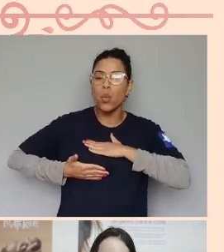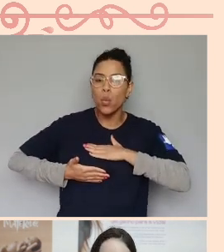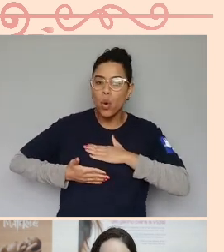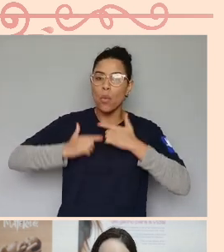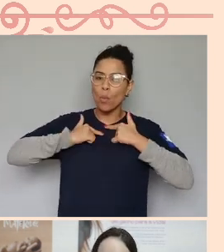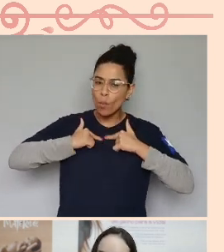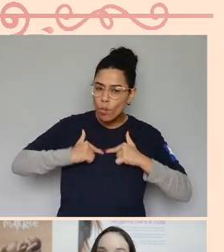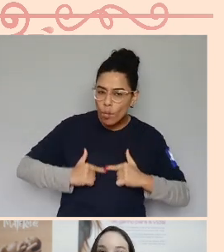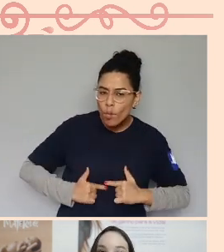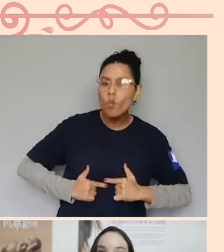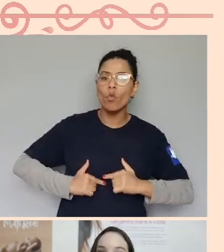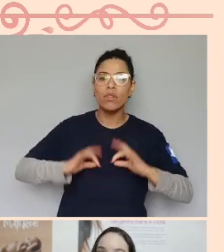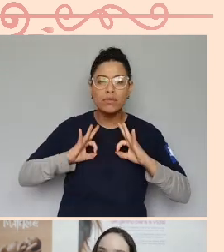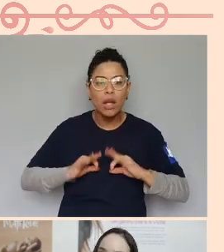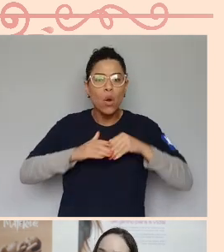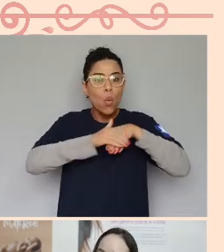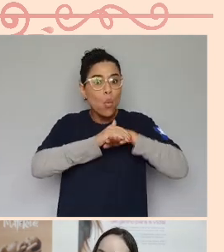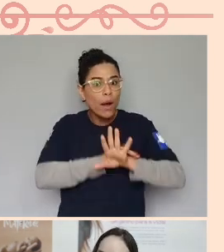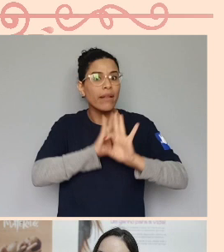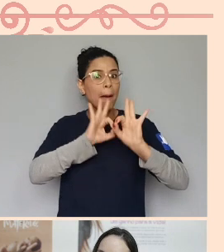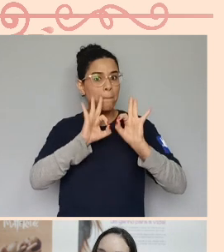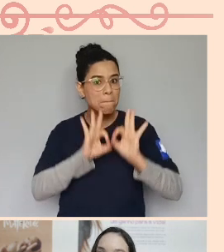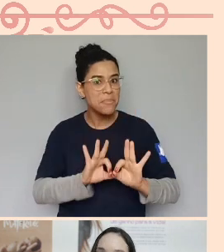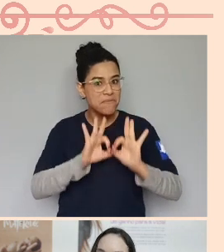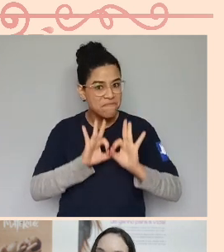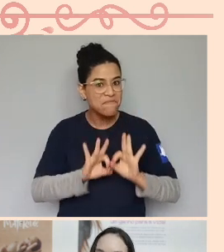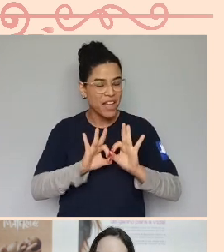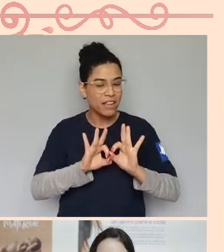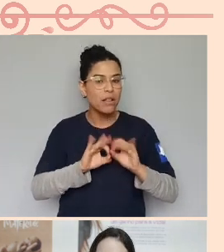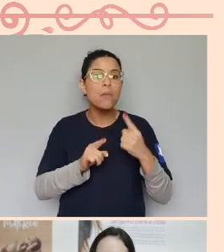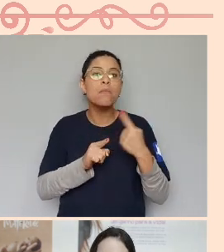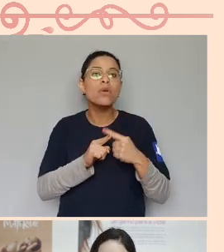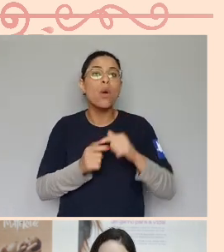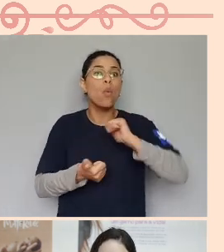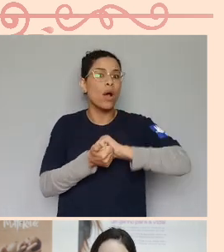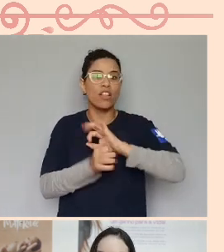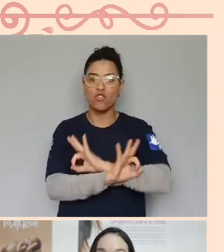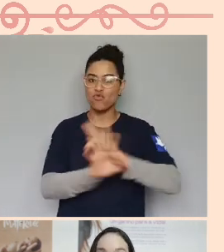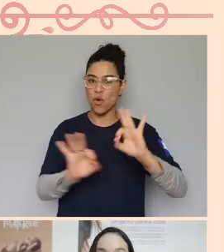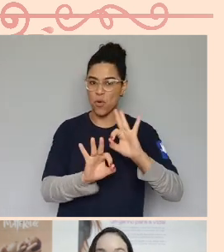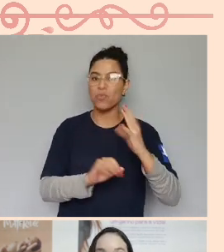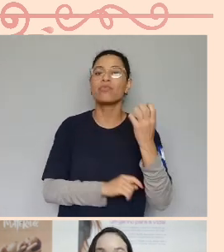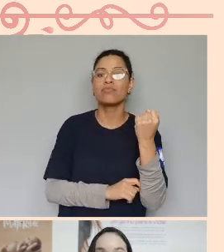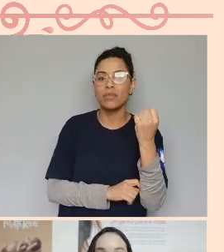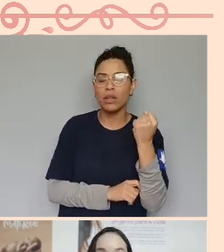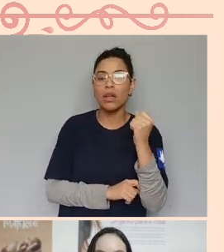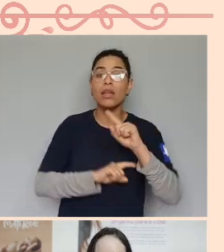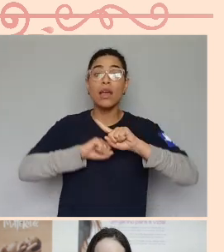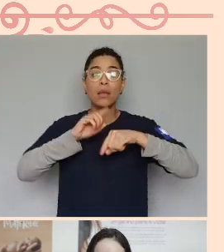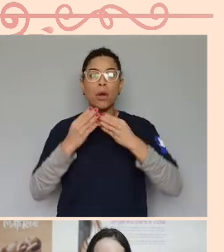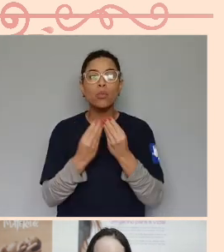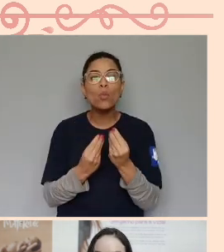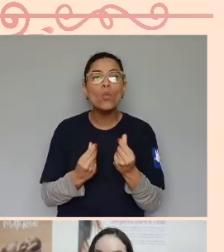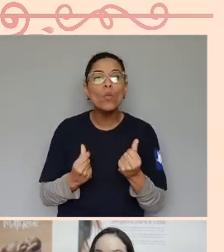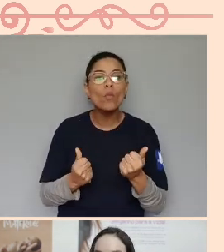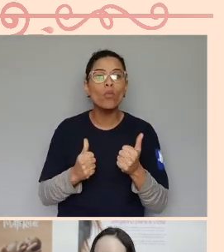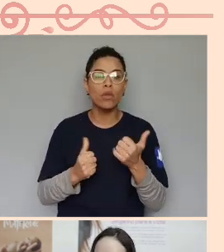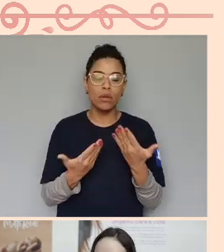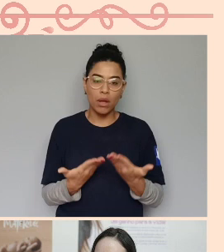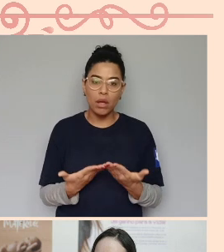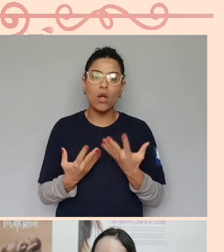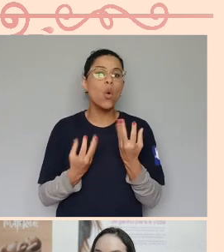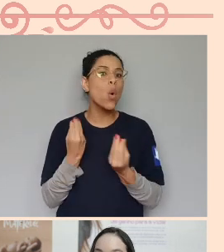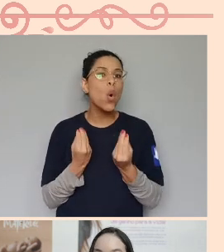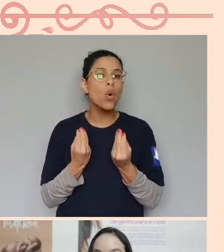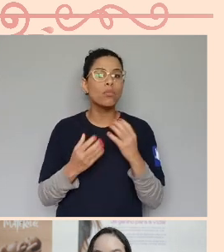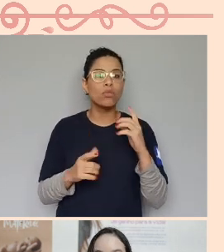higiene possíveis, armazenar bem esse leite para que a gente tenha um leite de boa qualidade. O processo de pasteurização é um processo